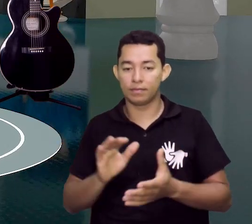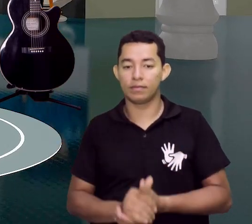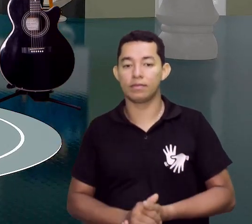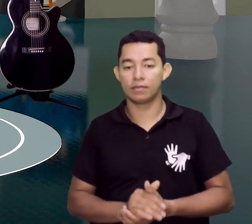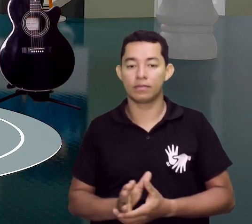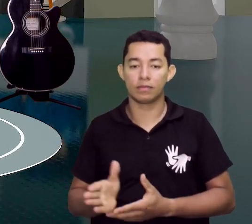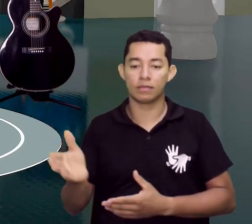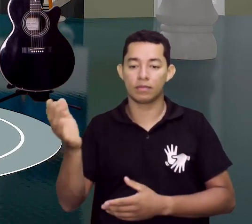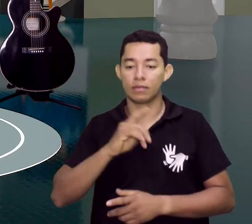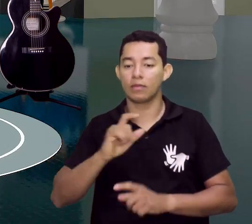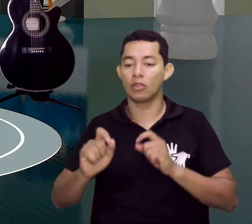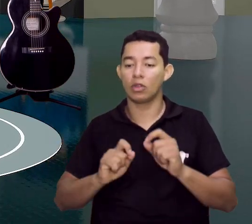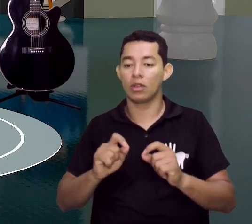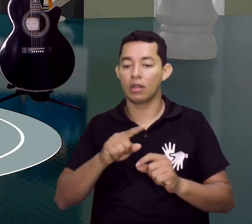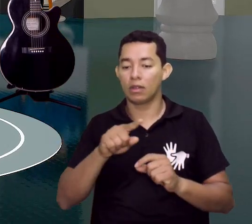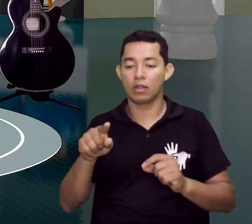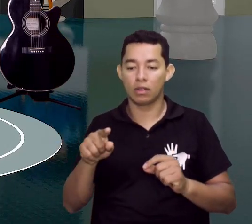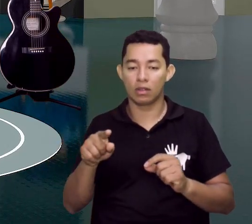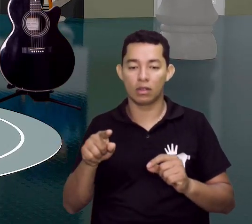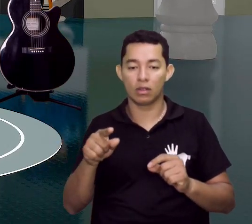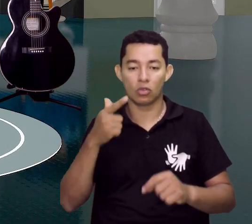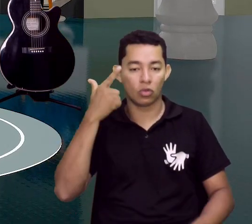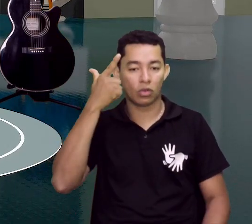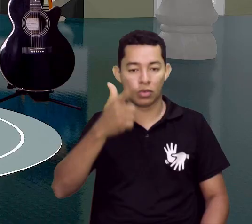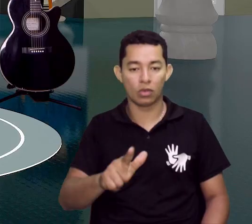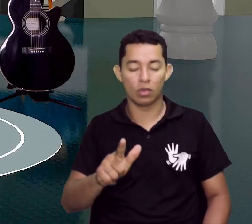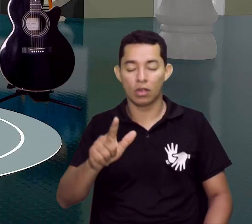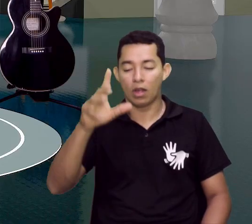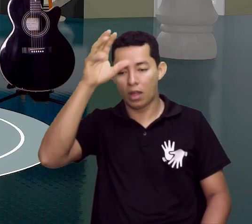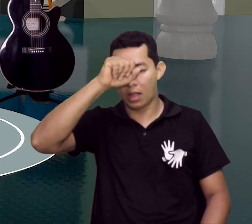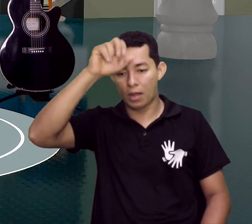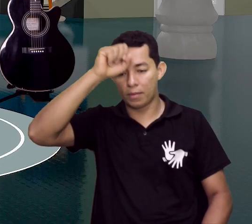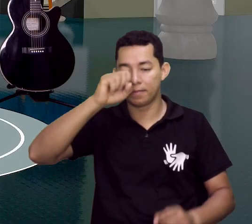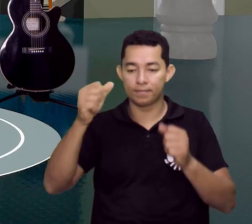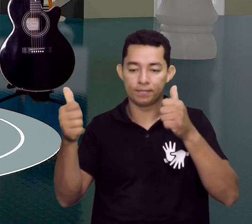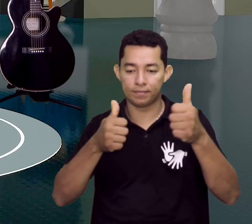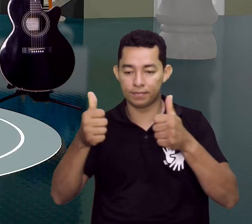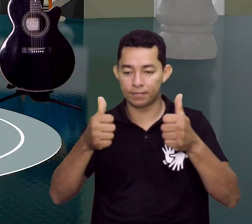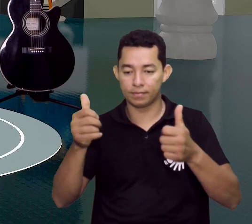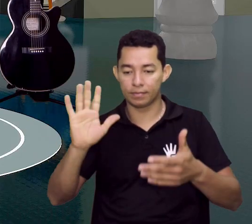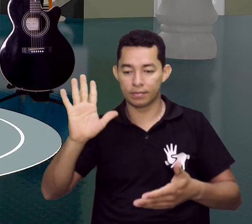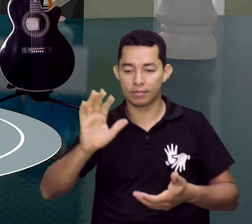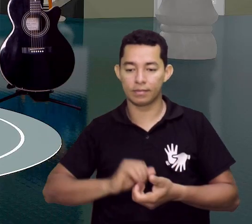E vamos ver o que você consegue aprender. Valeu?